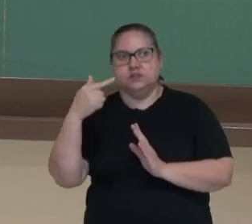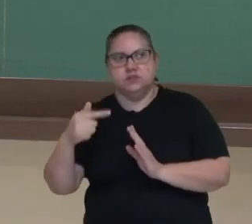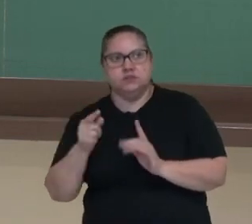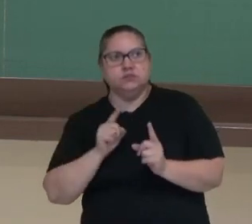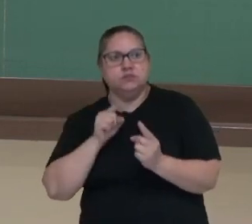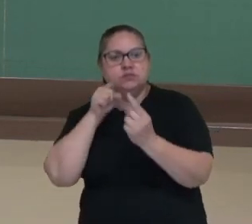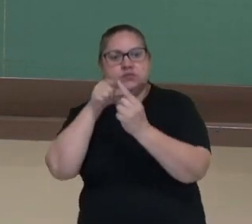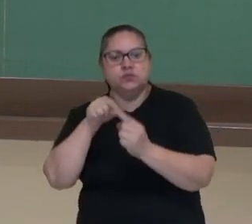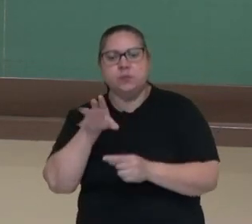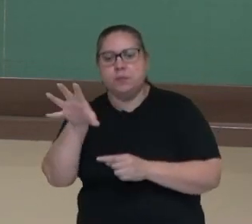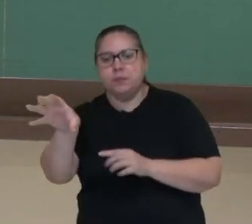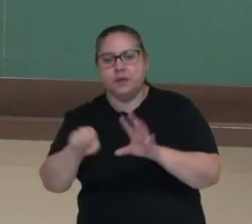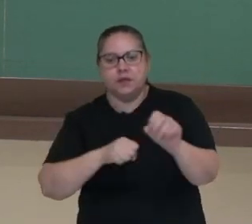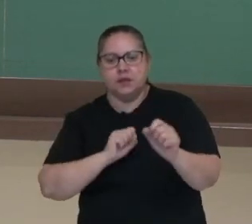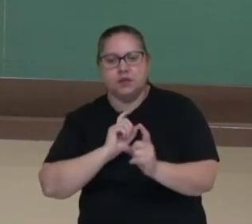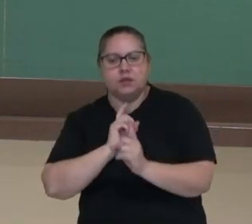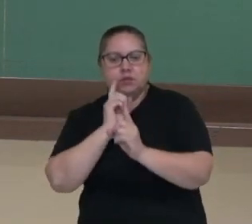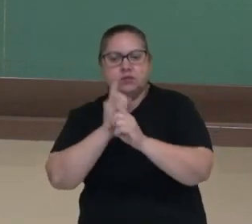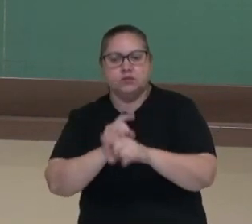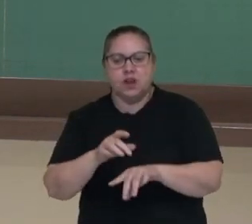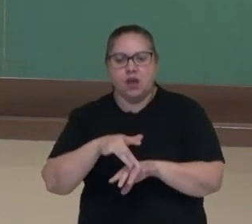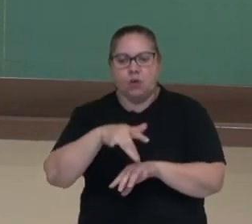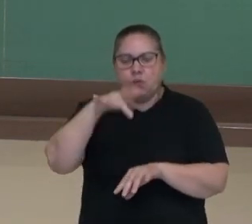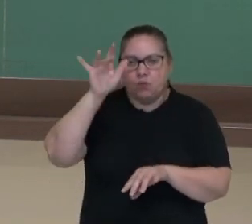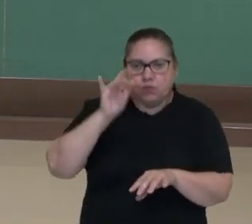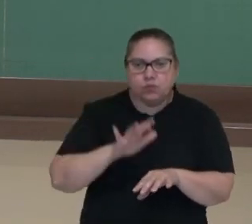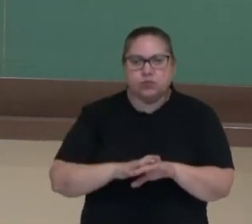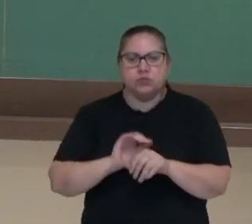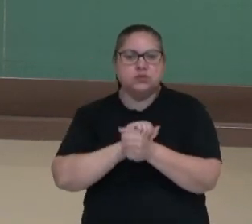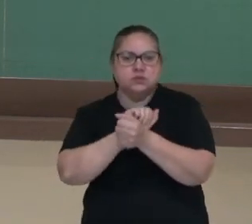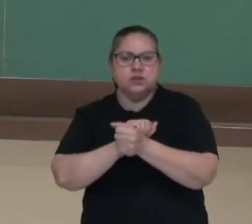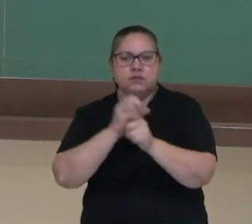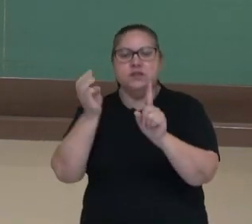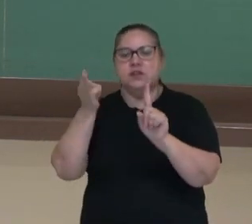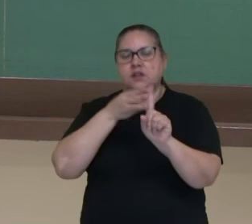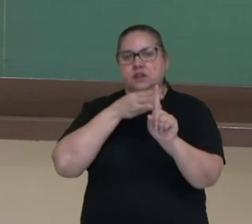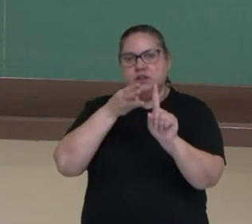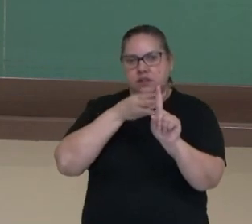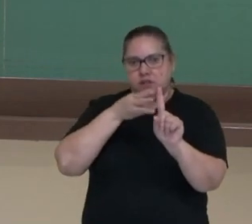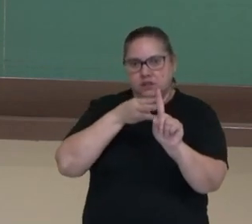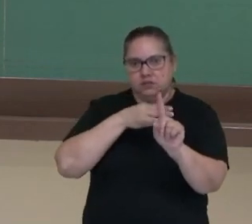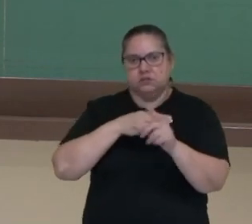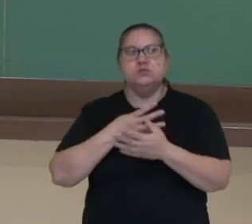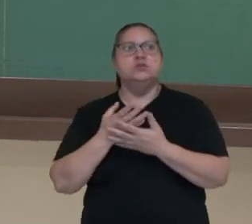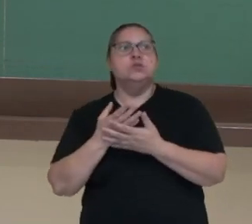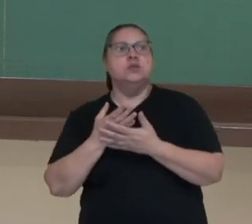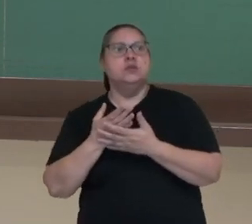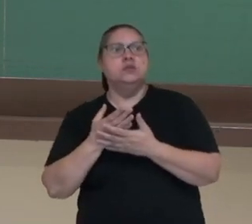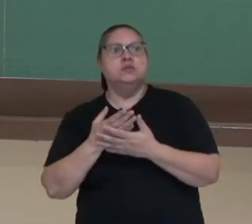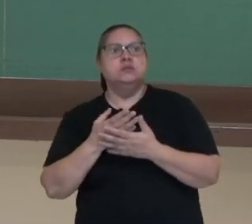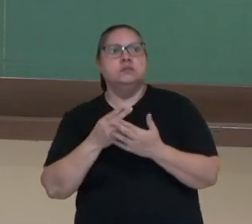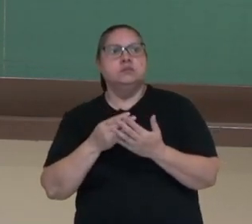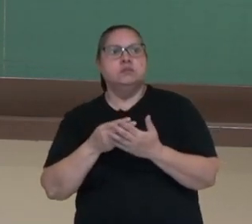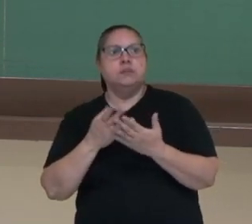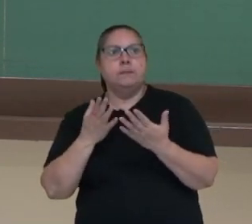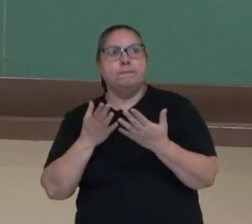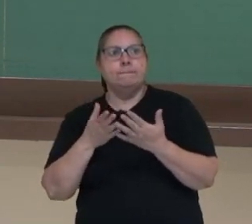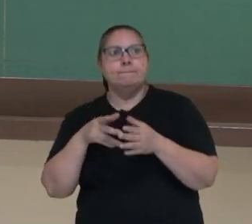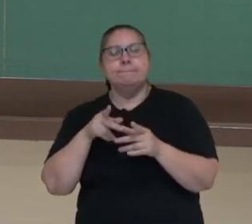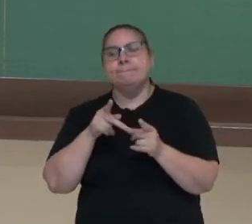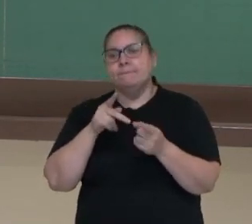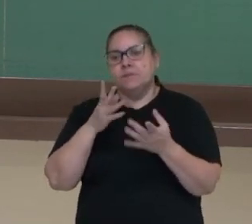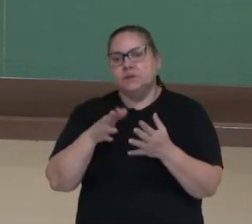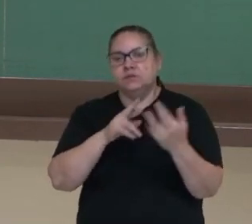objetivo de capturar, encontrar metais preciosos, né, escravizar indígenas, apressamento e prear